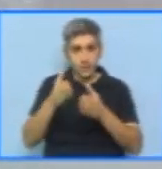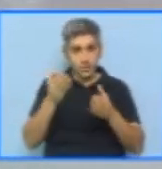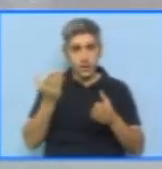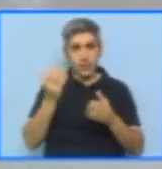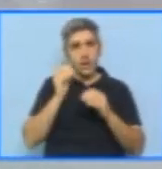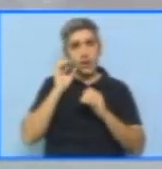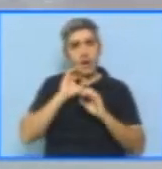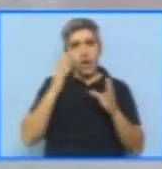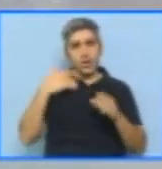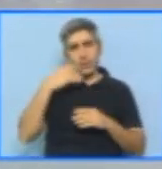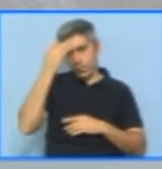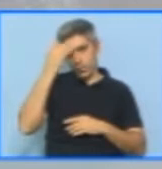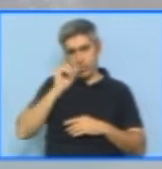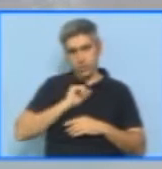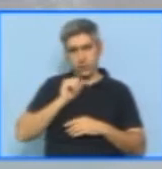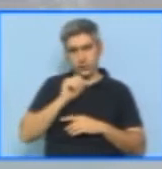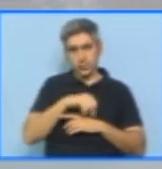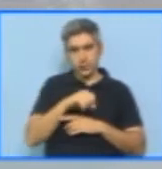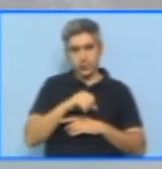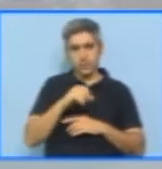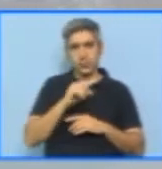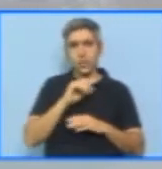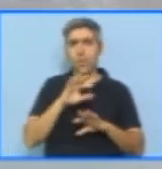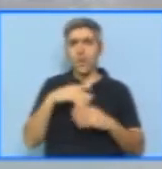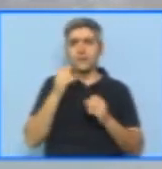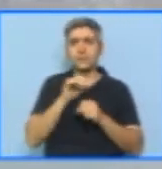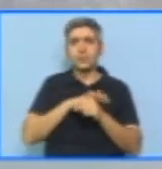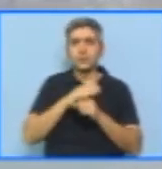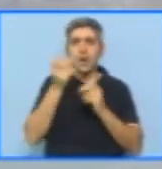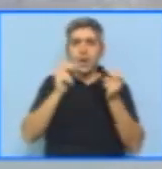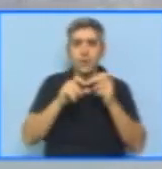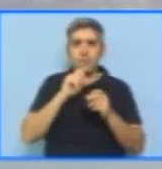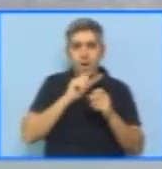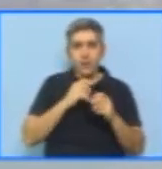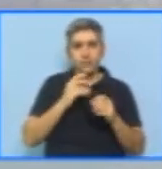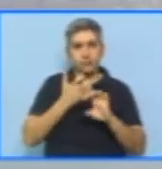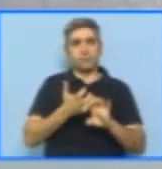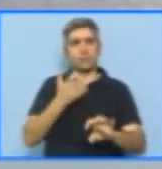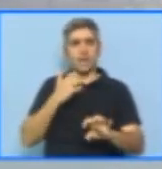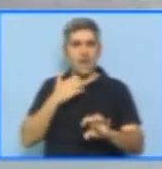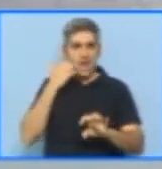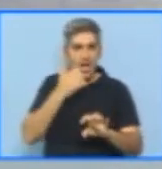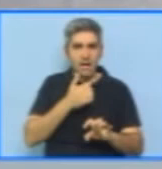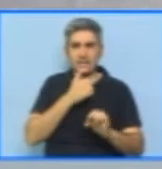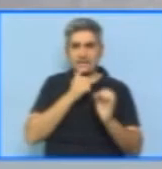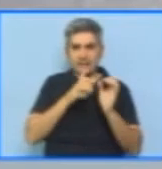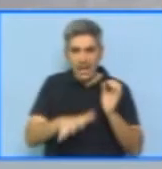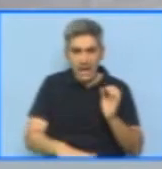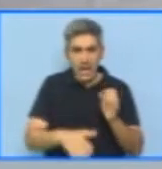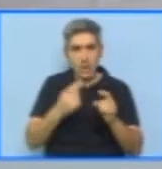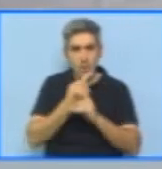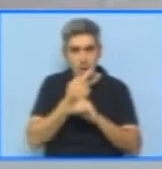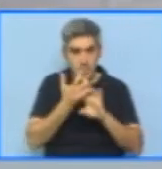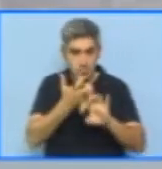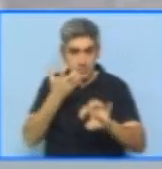que podemos, perante qualquer facto, ser dramáticos e sangrar em absoluto o que se está a